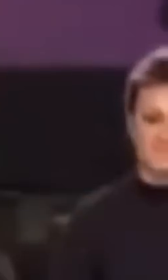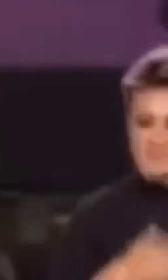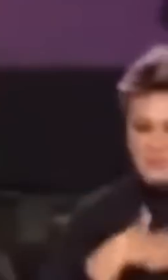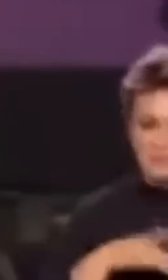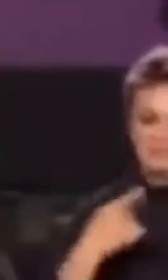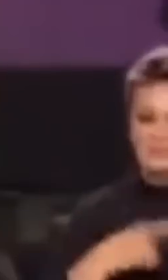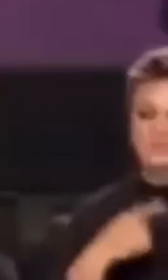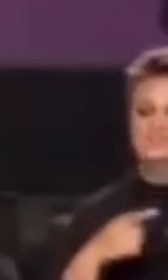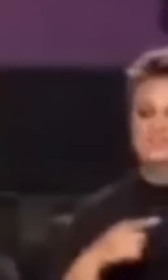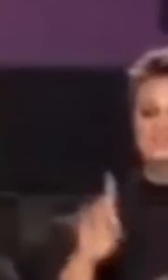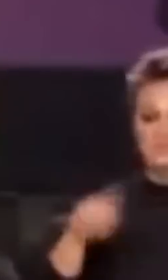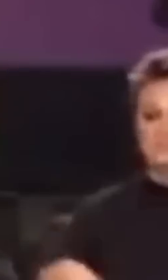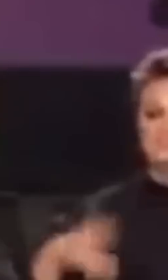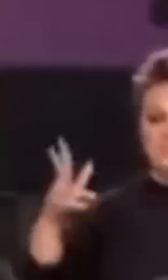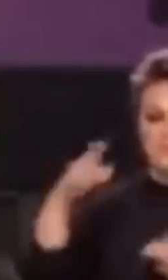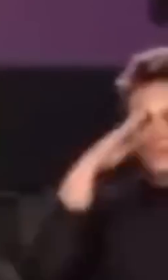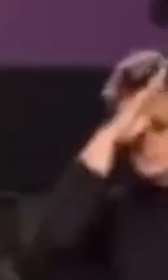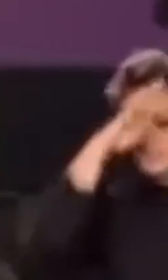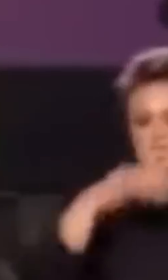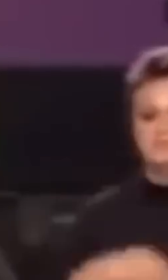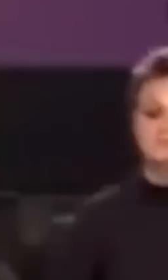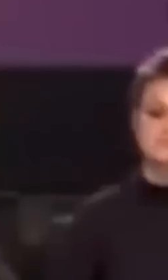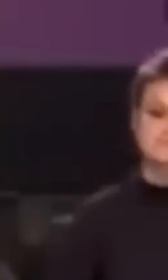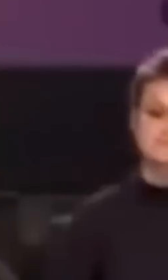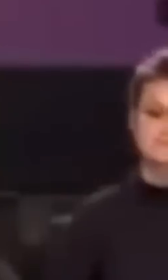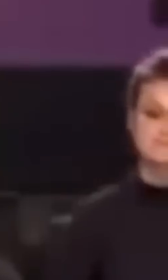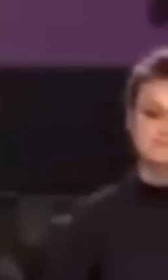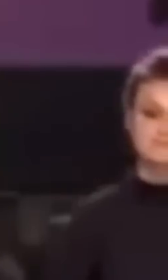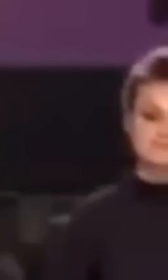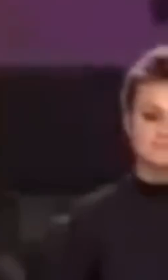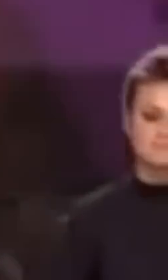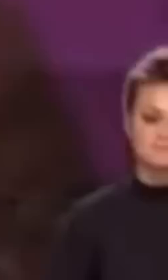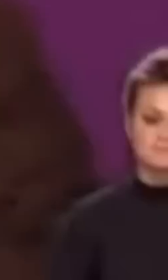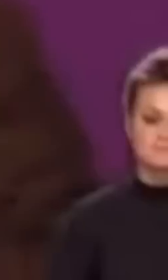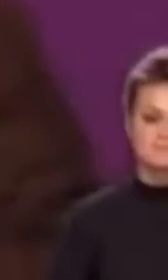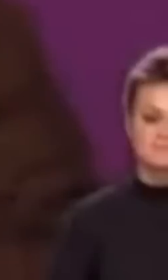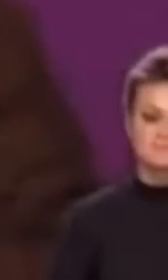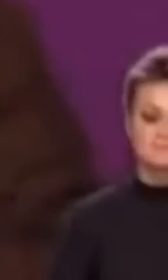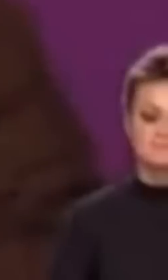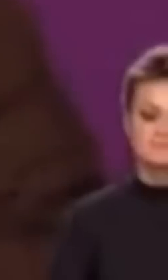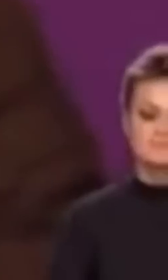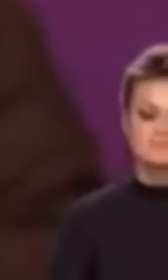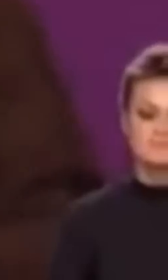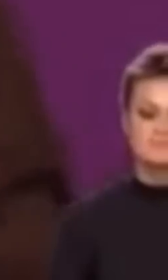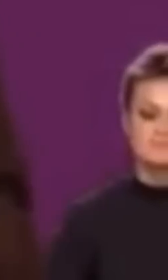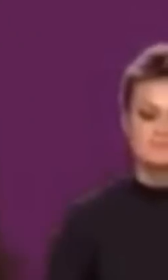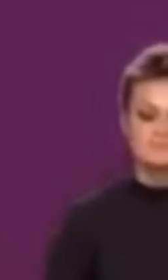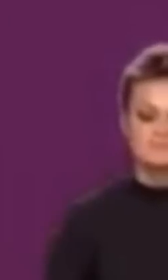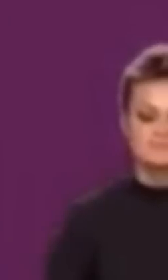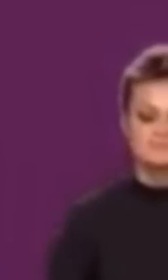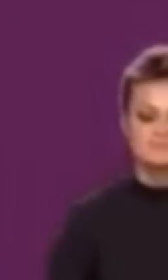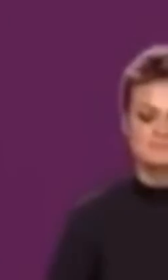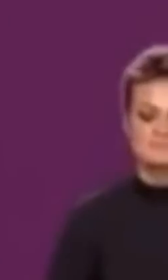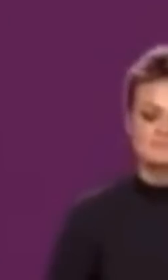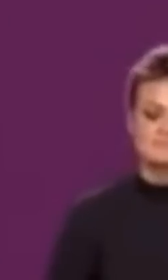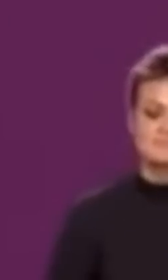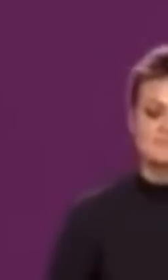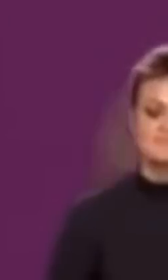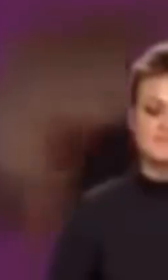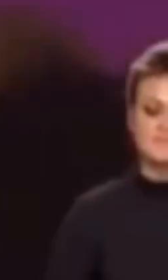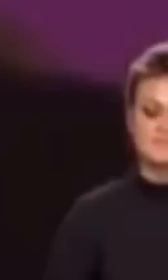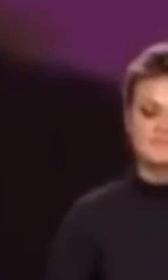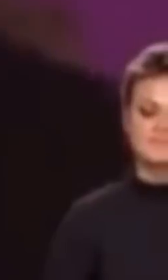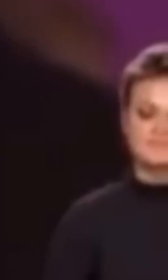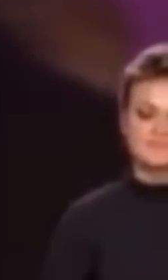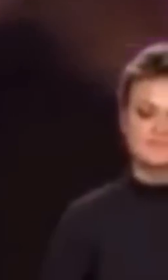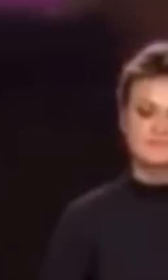disse que quem não gosta de política acaba criando uma titica igual ao Bolsonaro. Titica, pra quem não sabe, lá no interior,